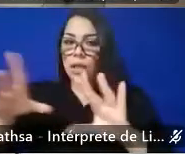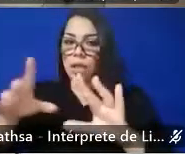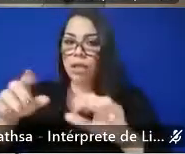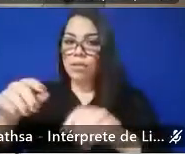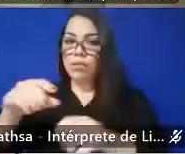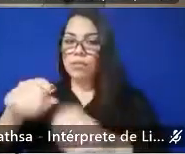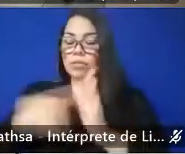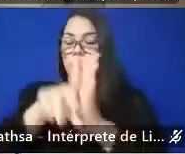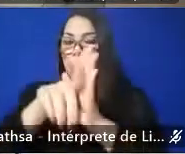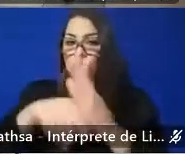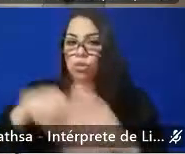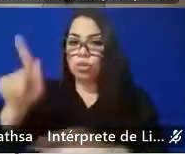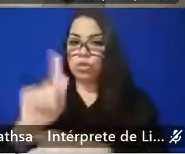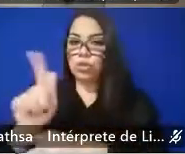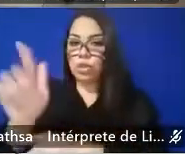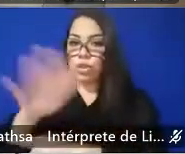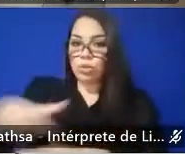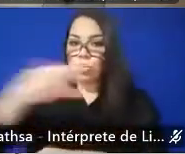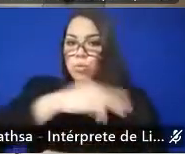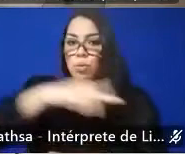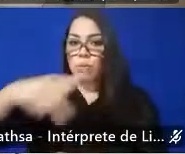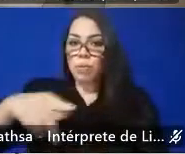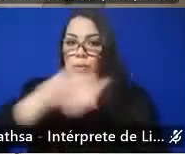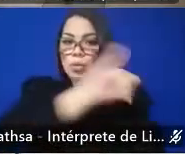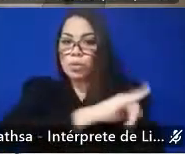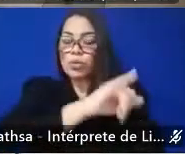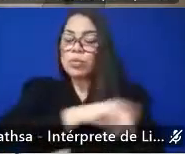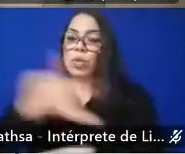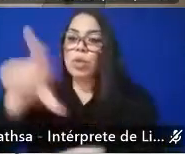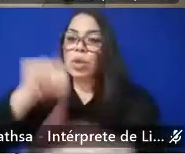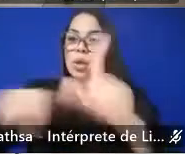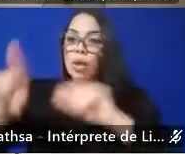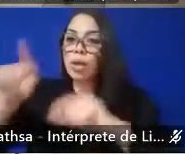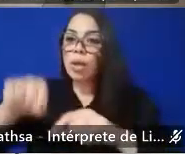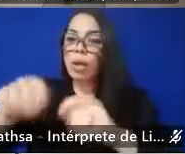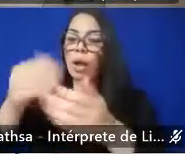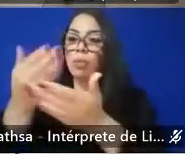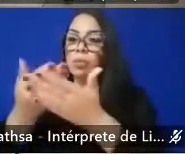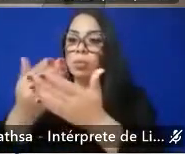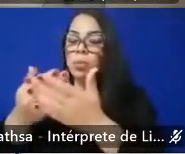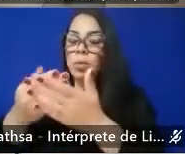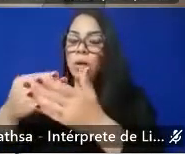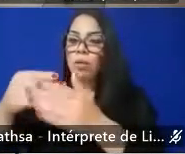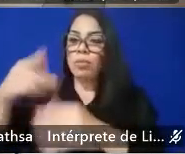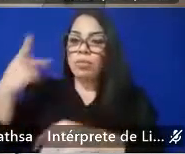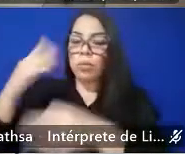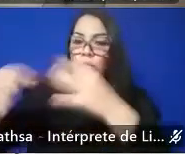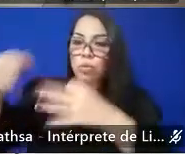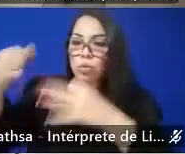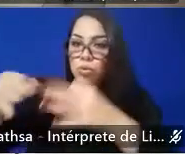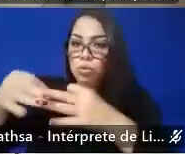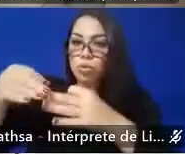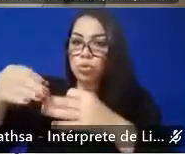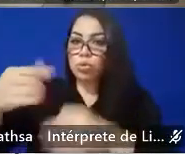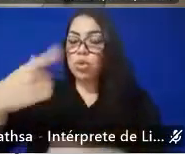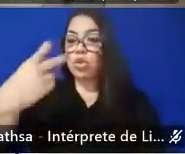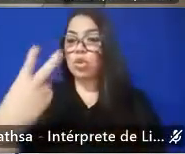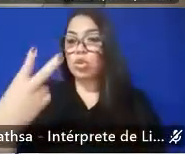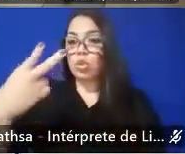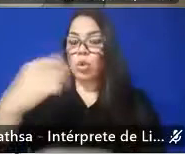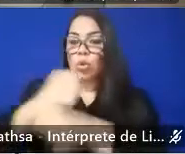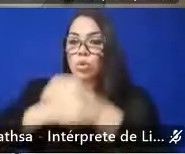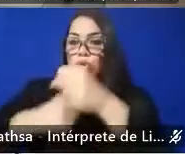do Estado do Rio de Janeiro eleito pelo colégio de Procuradores de justiça para mandato de dois anos a ser